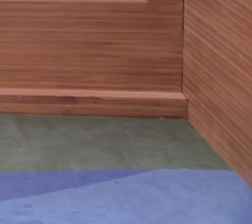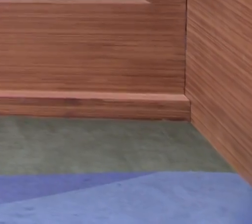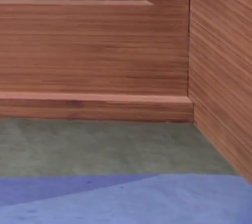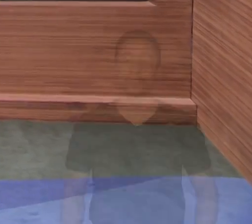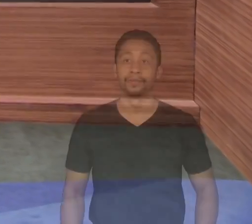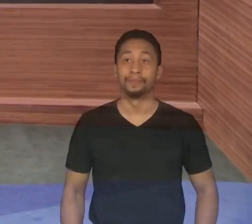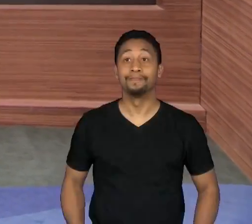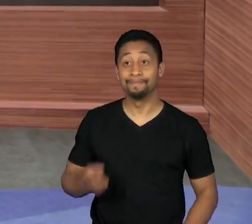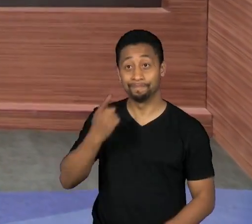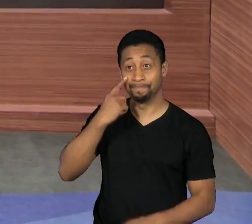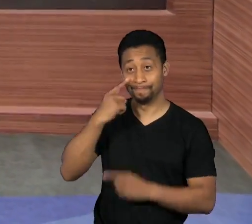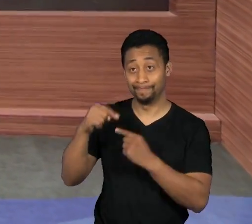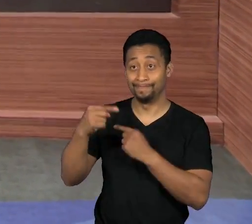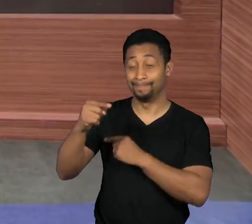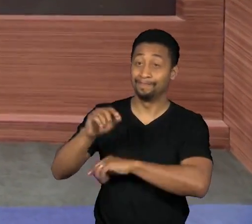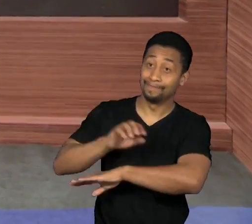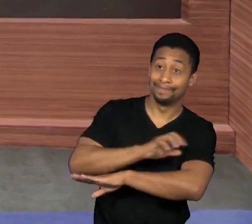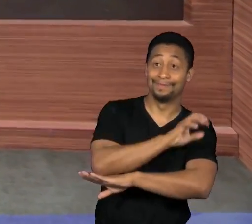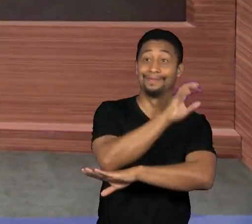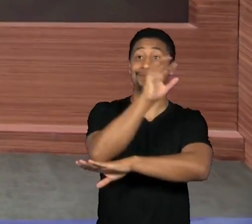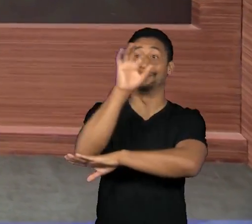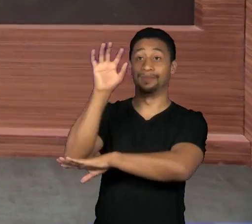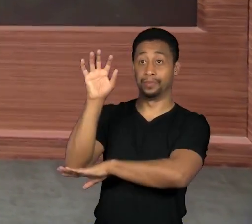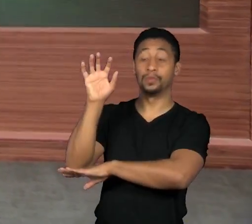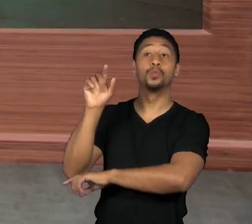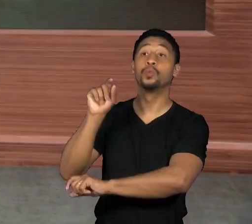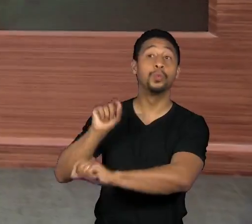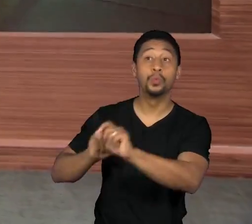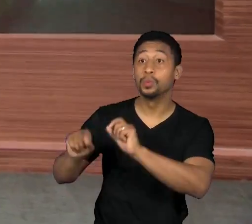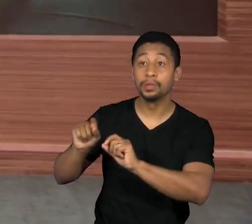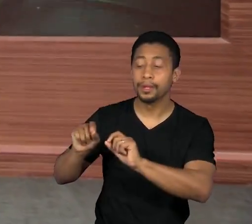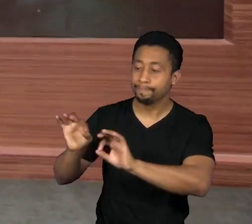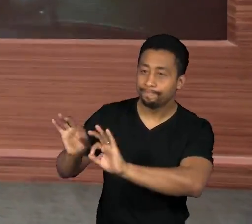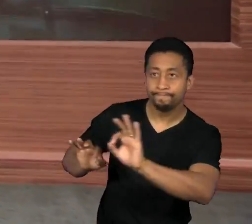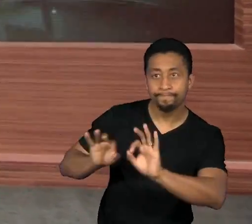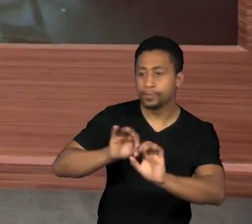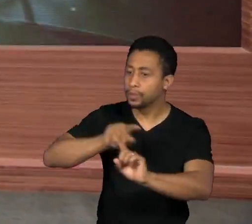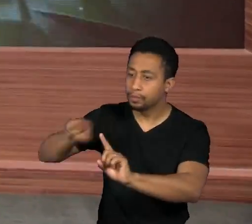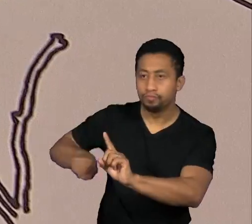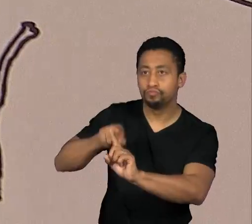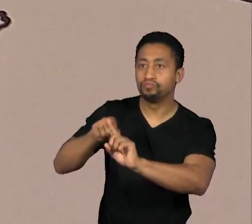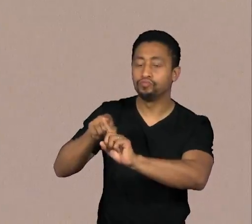A seguir, aqui no Repórter Eco, um projeto em defesa do Cerrado.